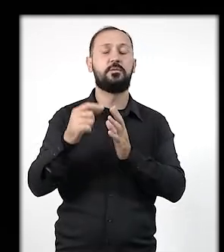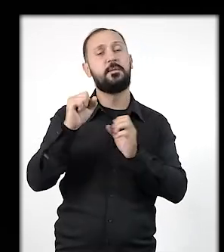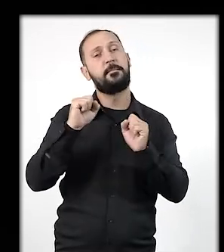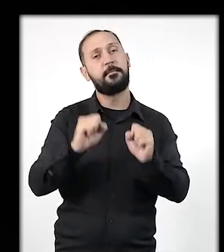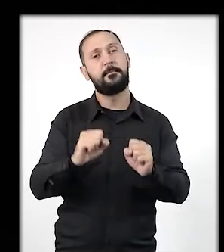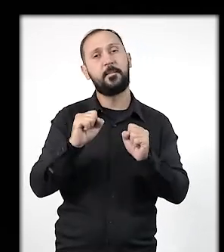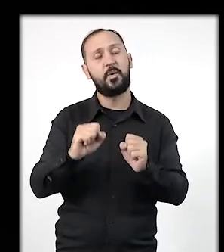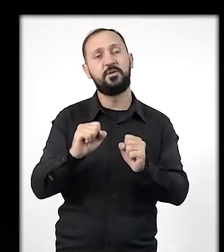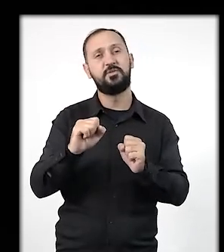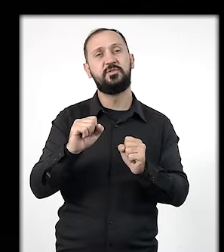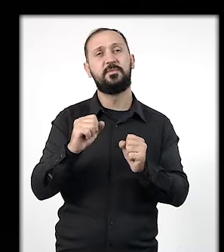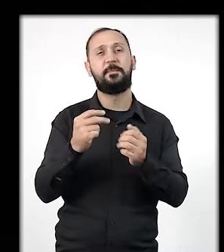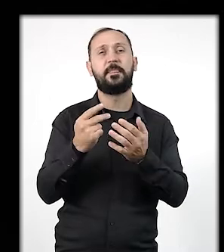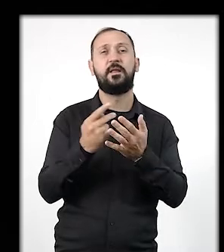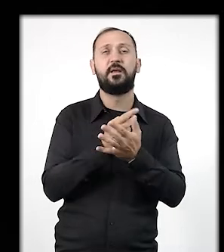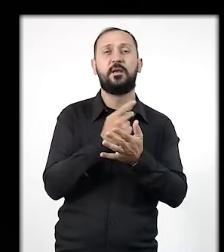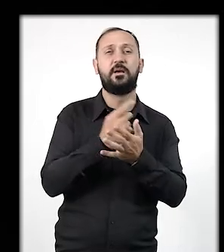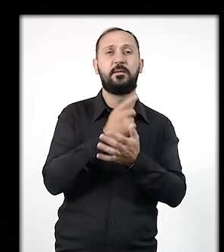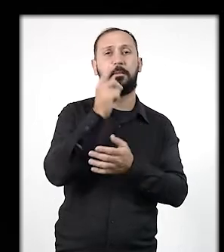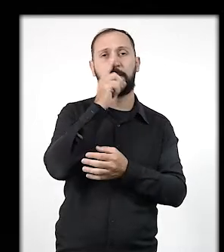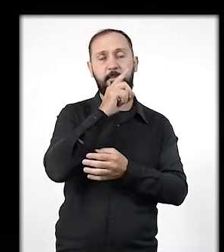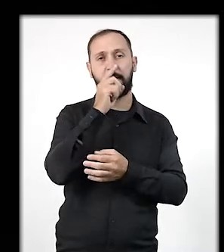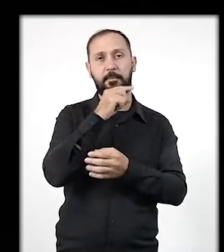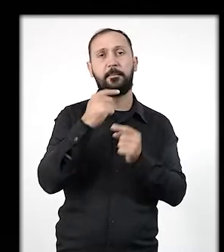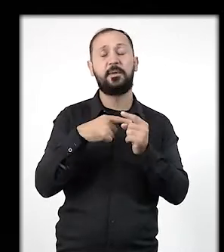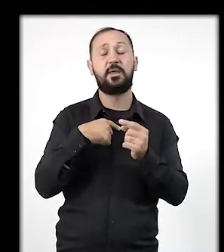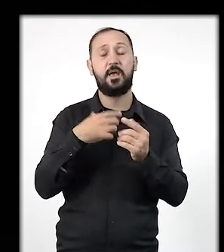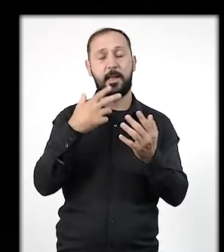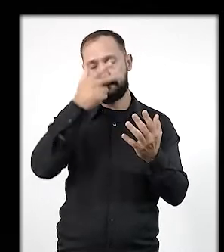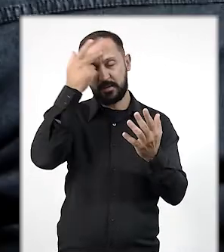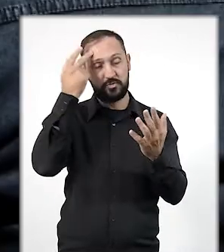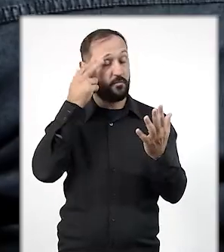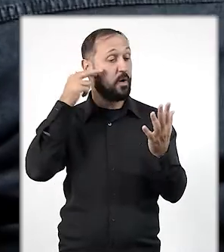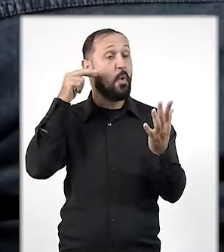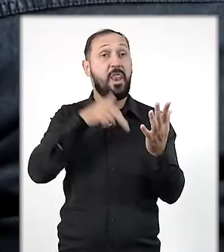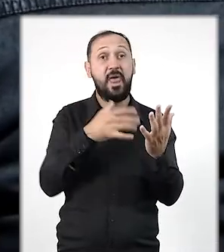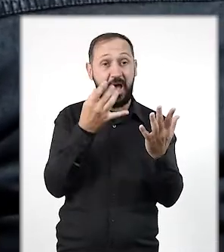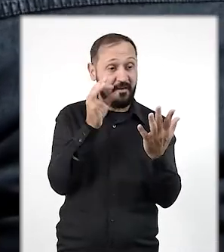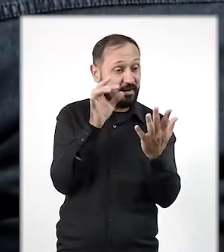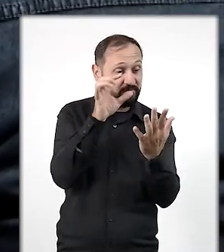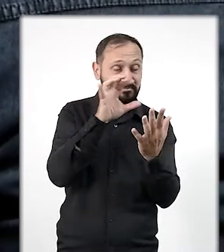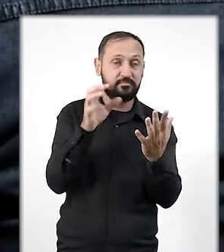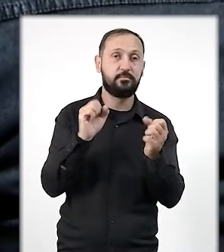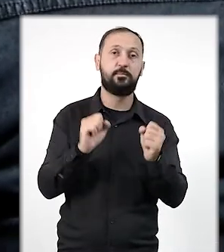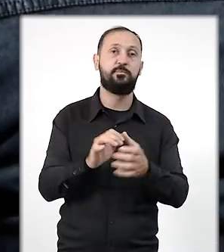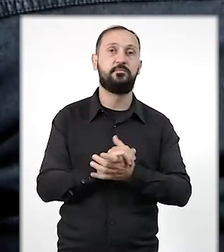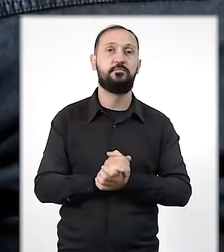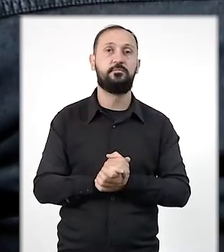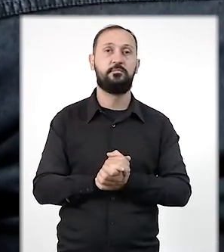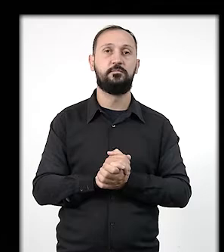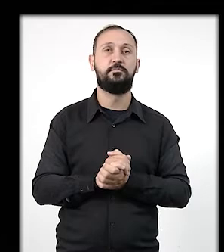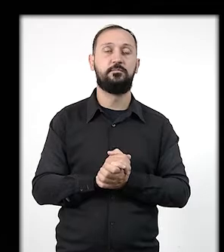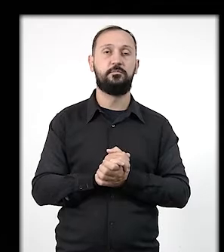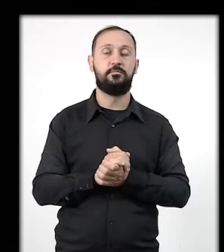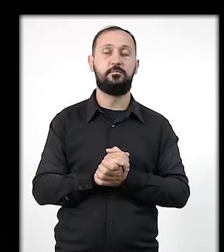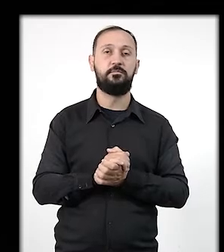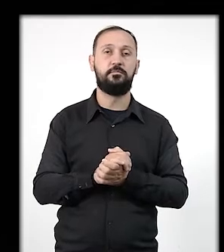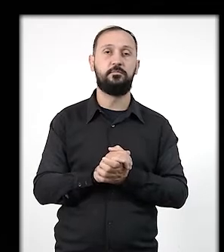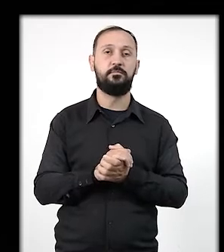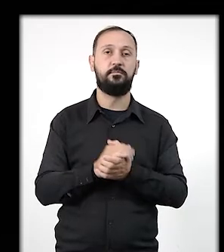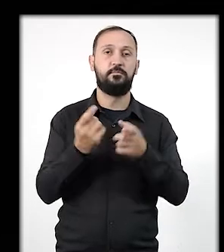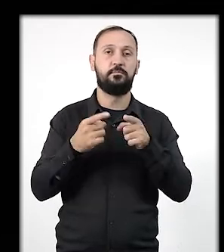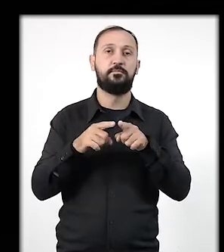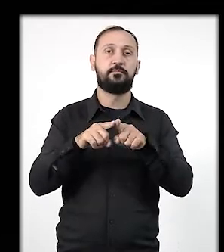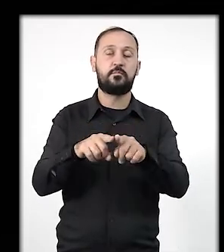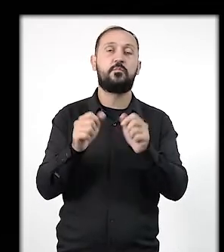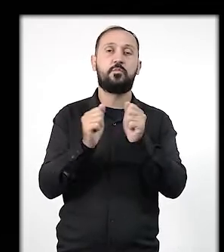de erro na medida ela é considerável, porque é uma medida humana, né? Então a gente, com uma parceria